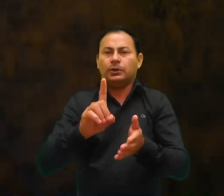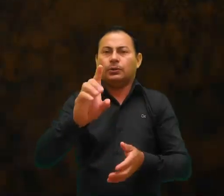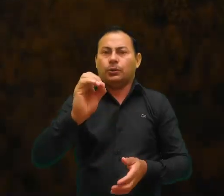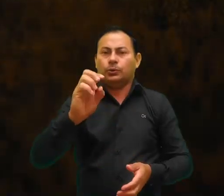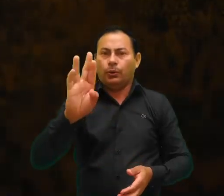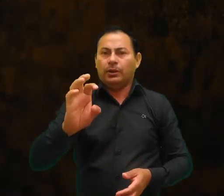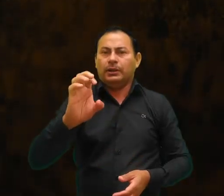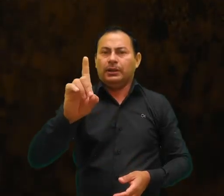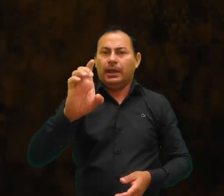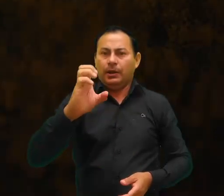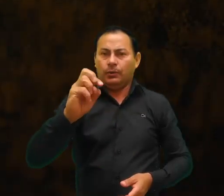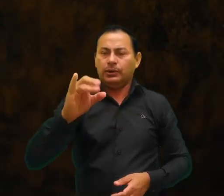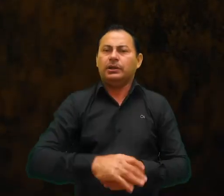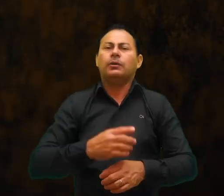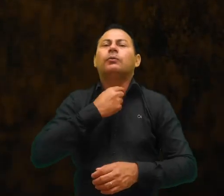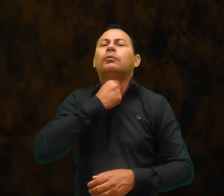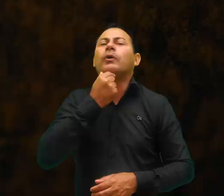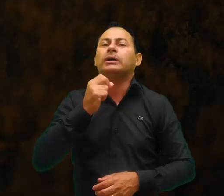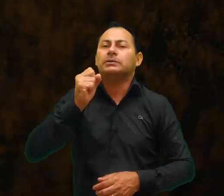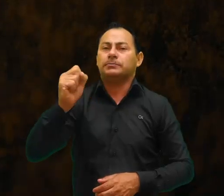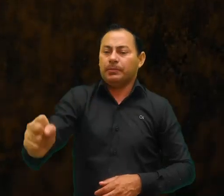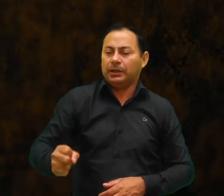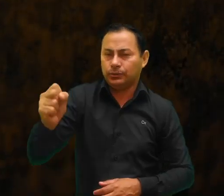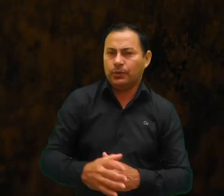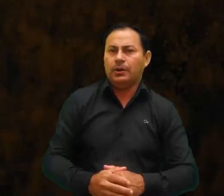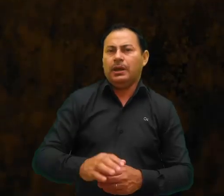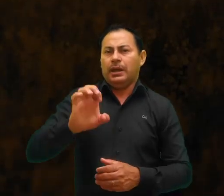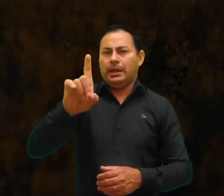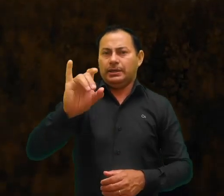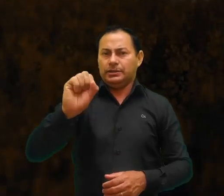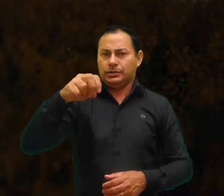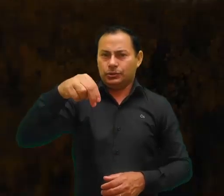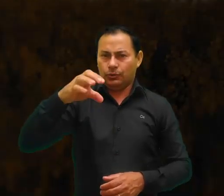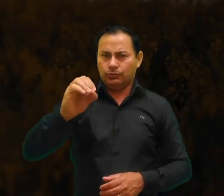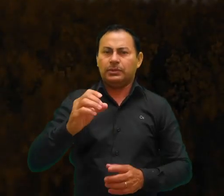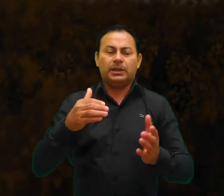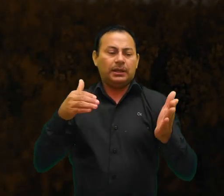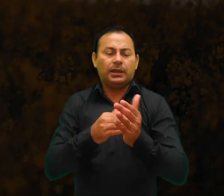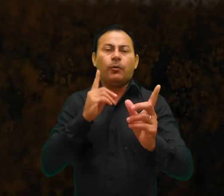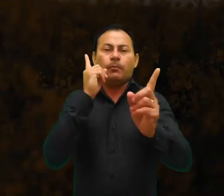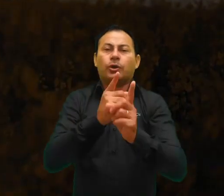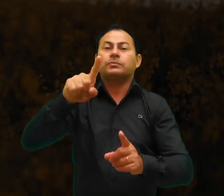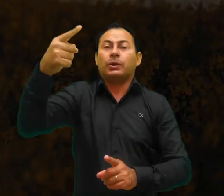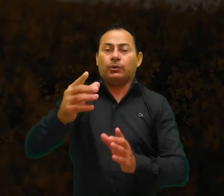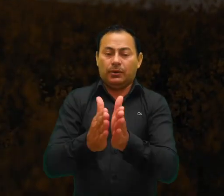na voz do pastor Edson Bruno. Até o nosso próximo encontro com a Palavra.